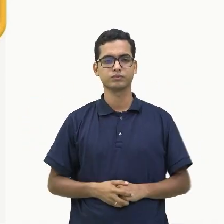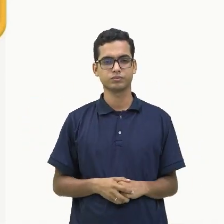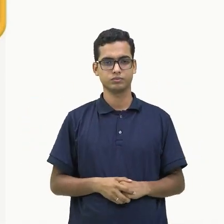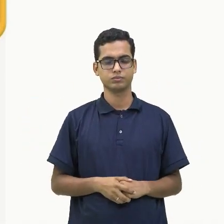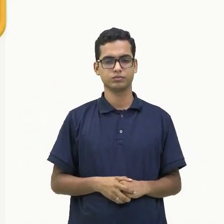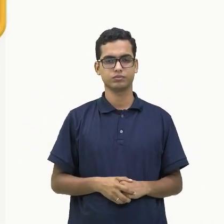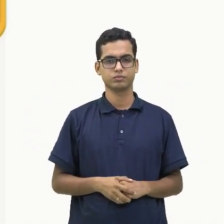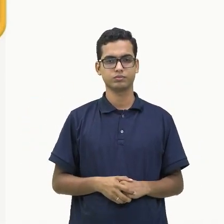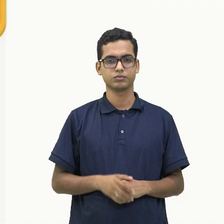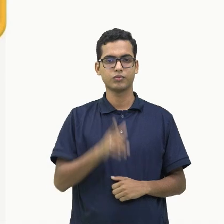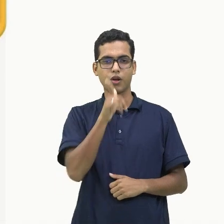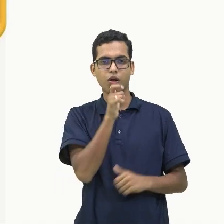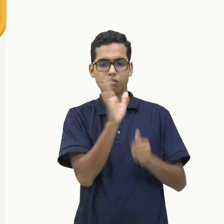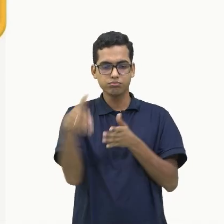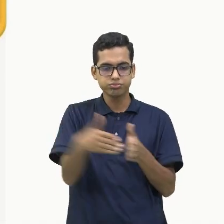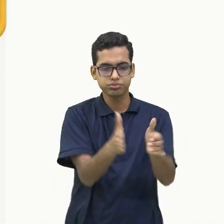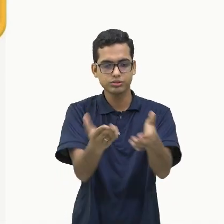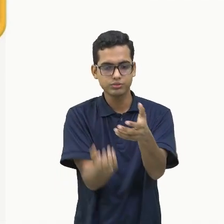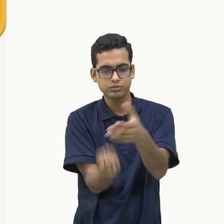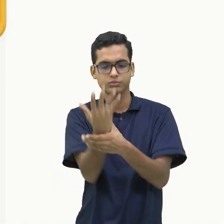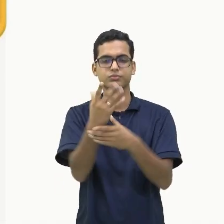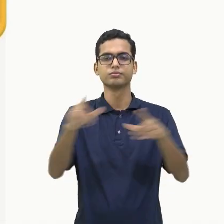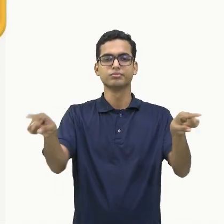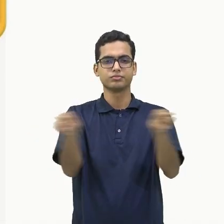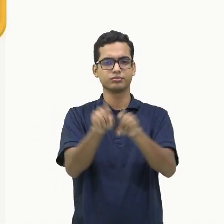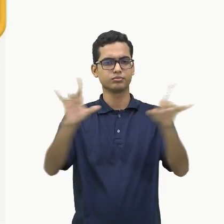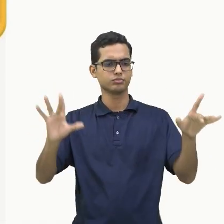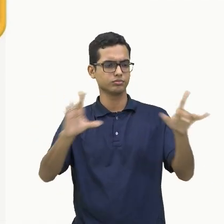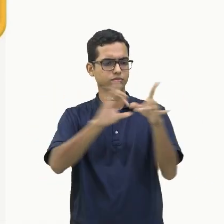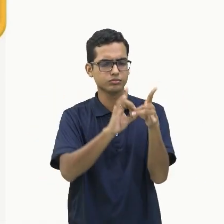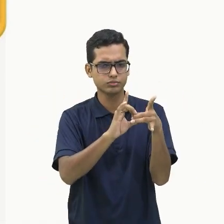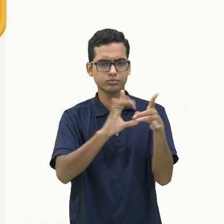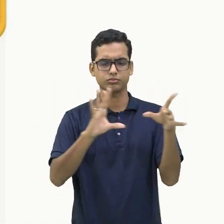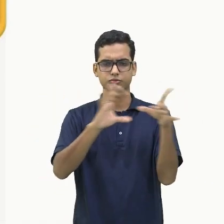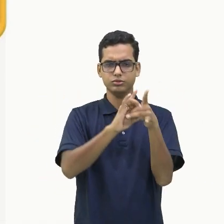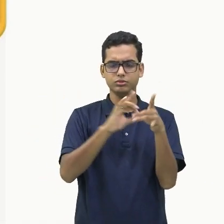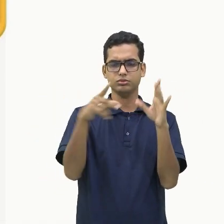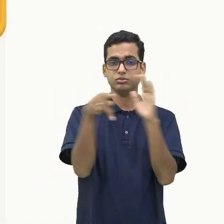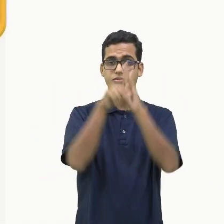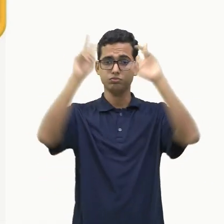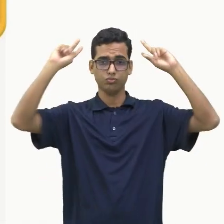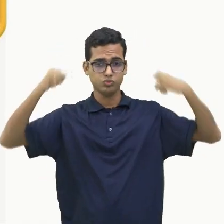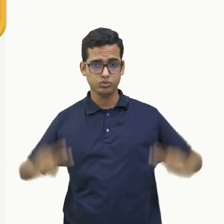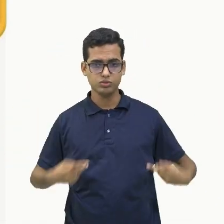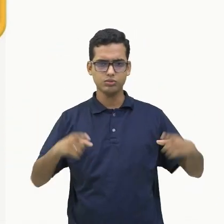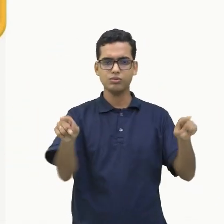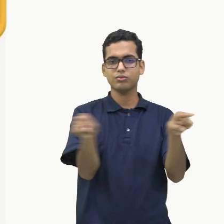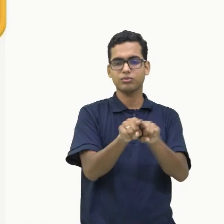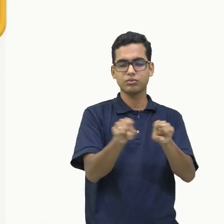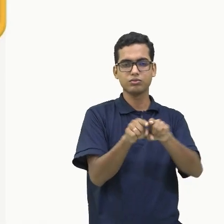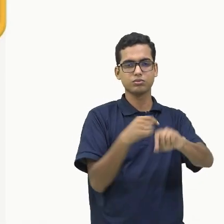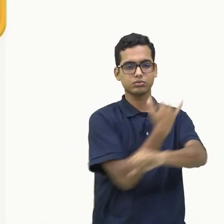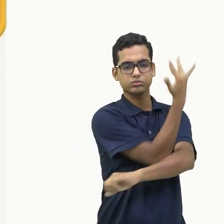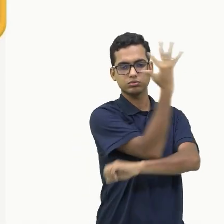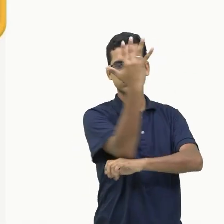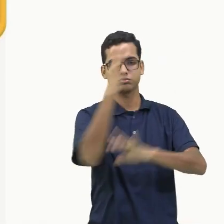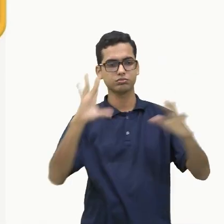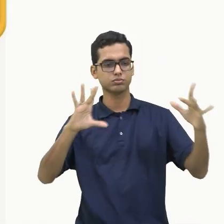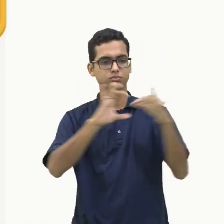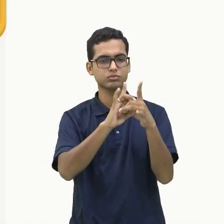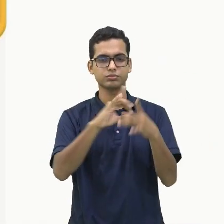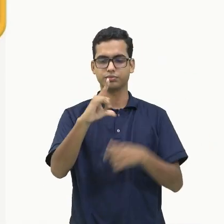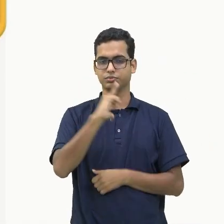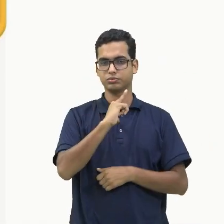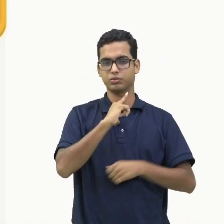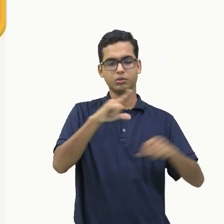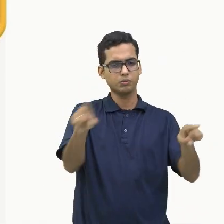dos rios e uma ligação também entre os seres humanos e a natureza. Nos mitos